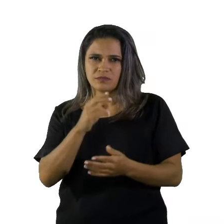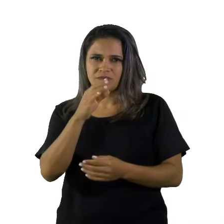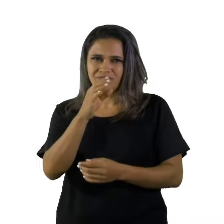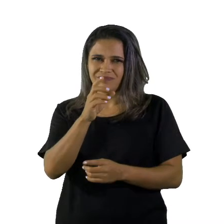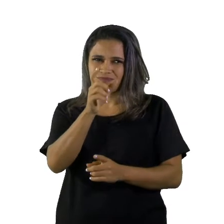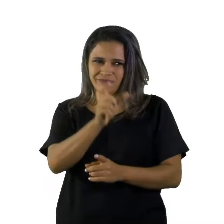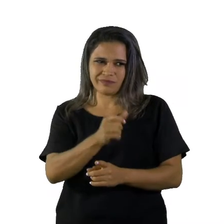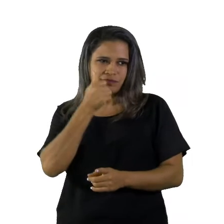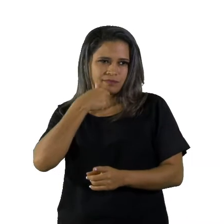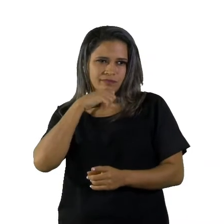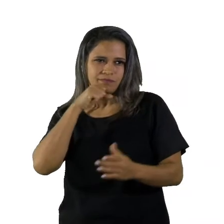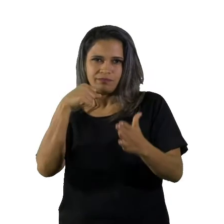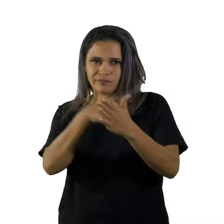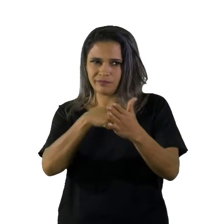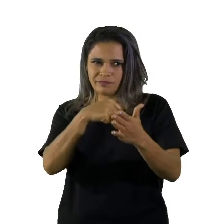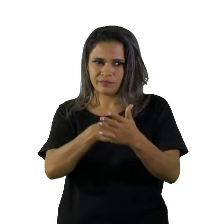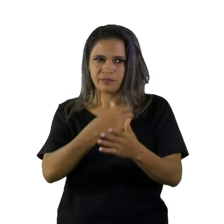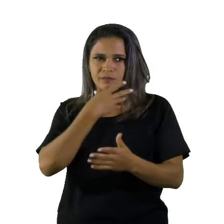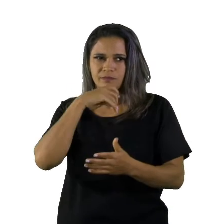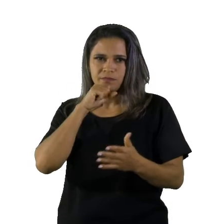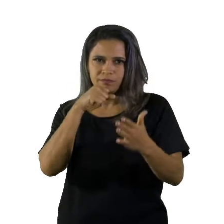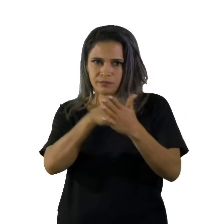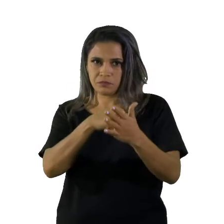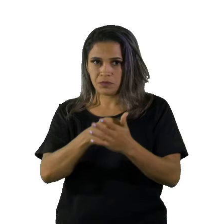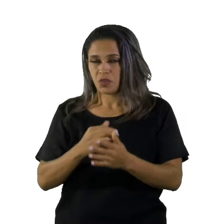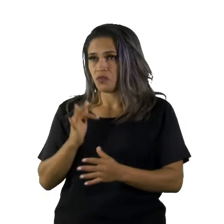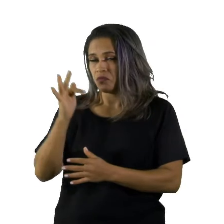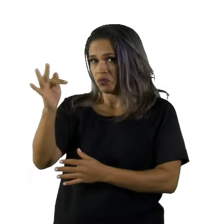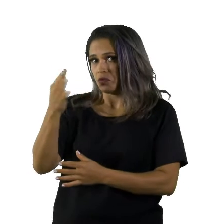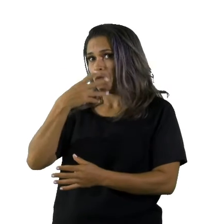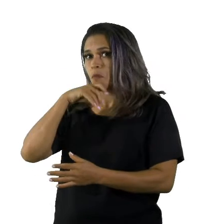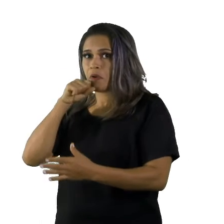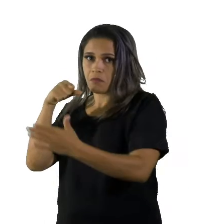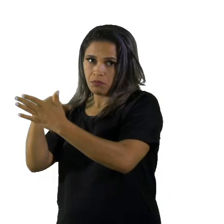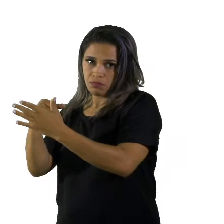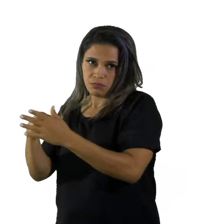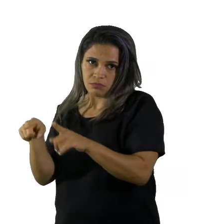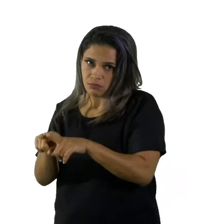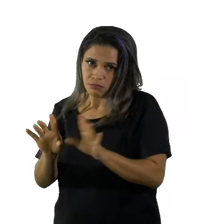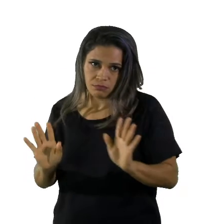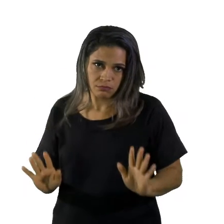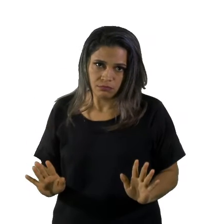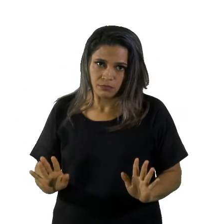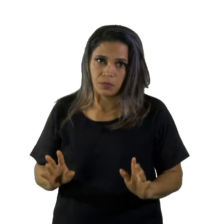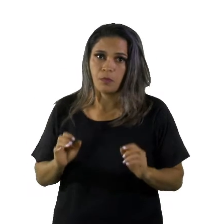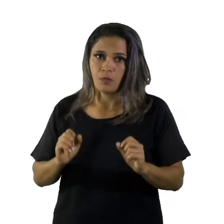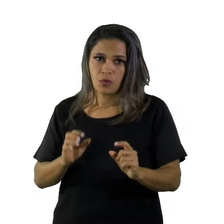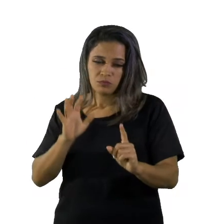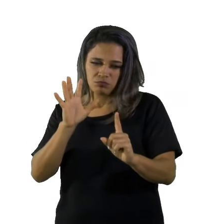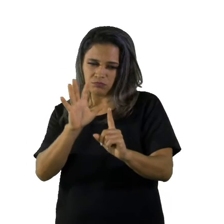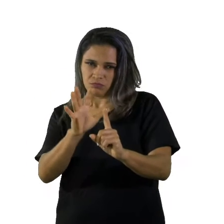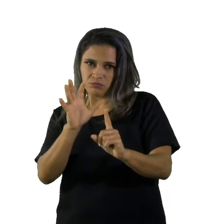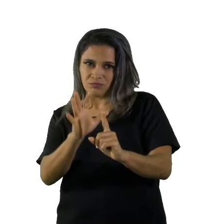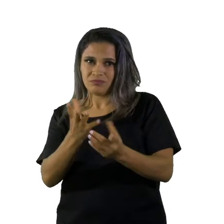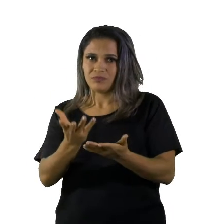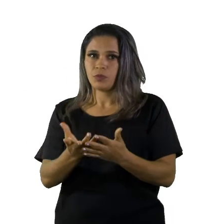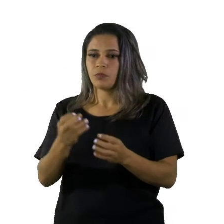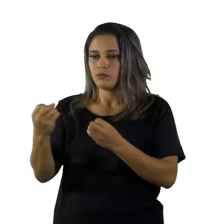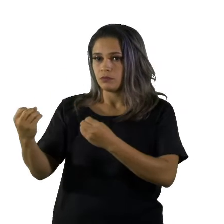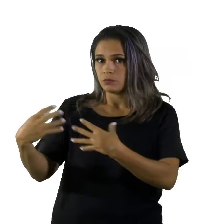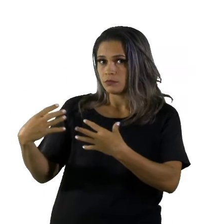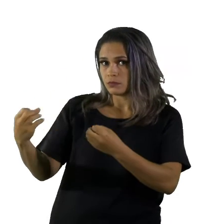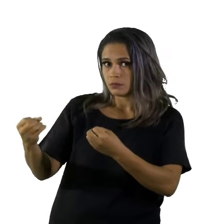um pai ou uma mãe violenta. Ela pode expressar essa violência porque foi ensinada,